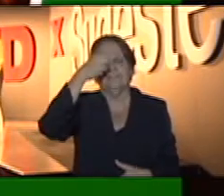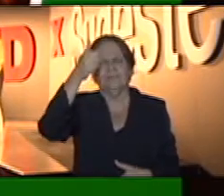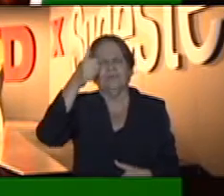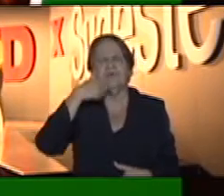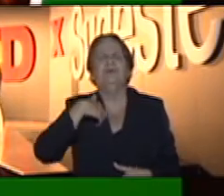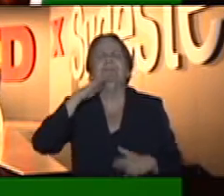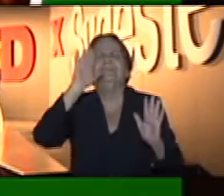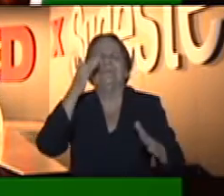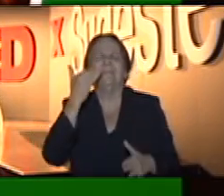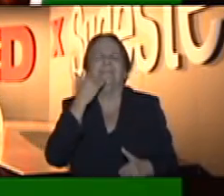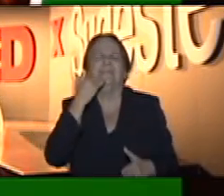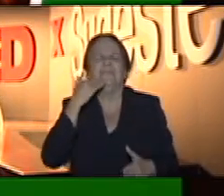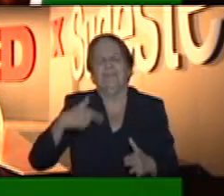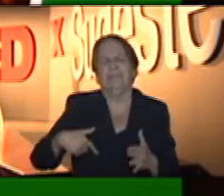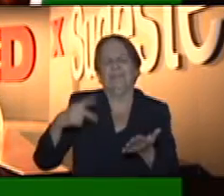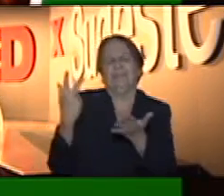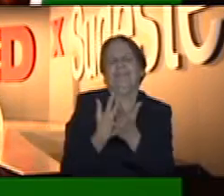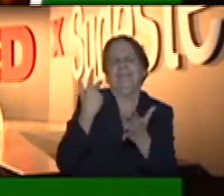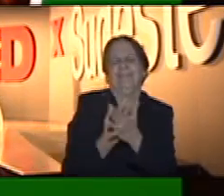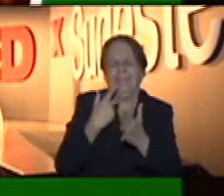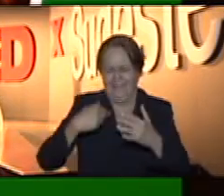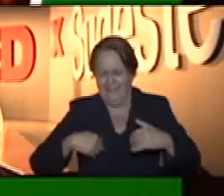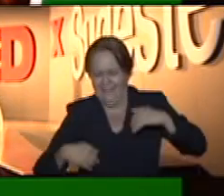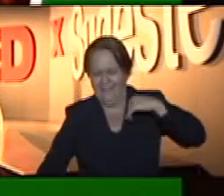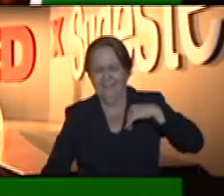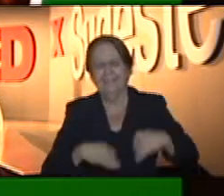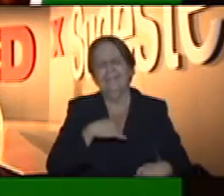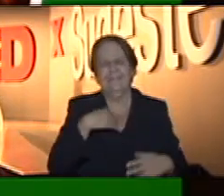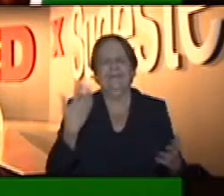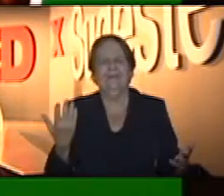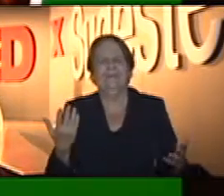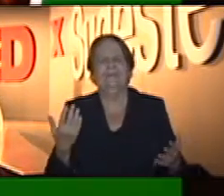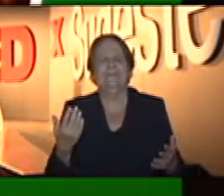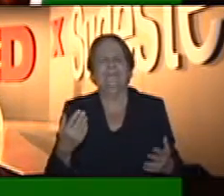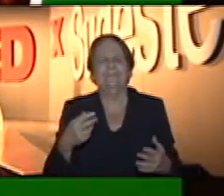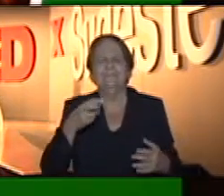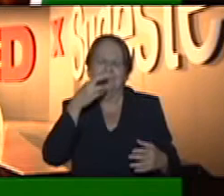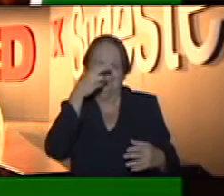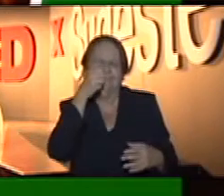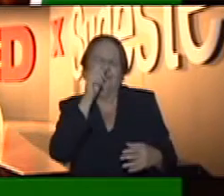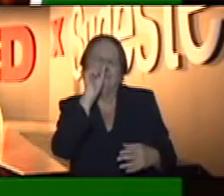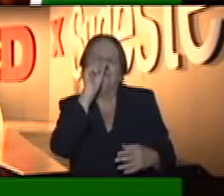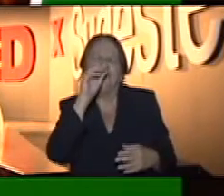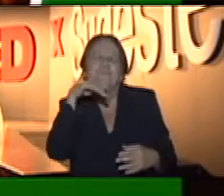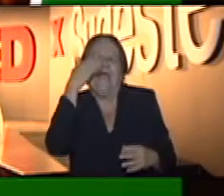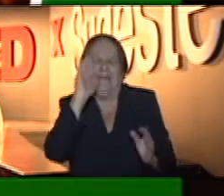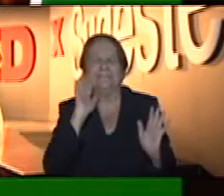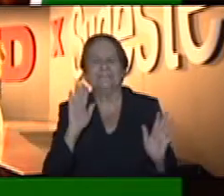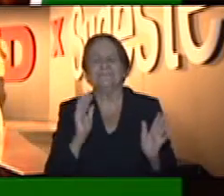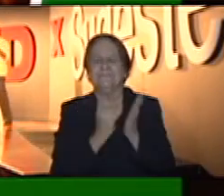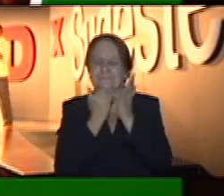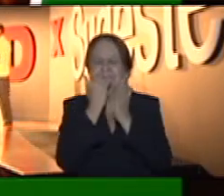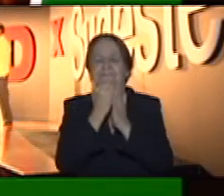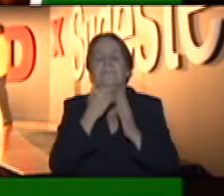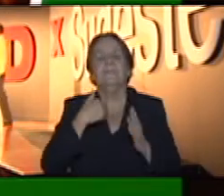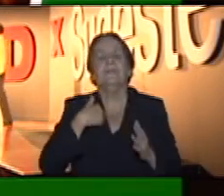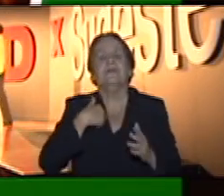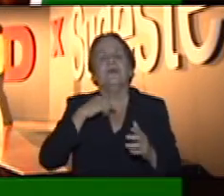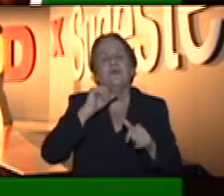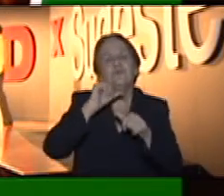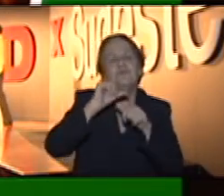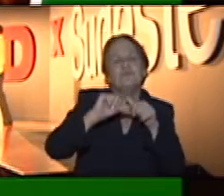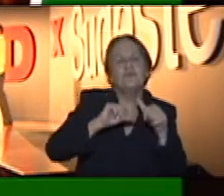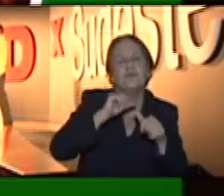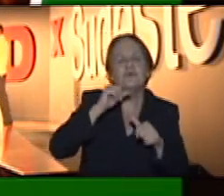os defeitos de fábricas começaram a surgir um pouquinho mais de 31 começaram a surgir aí eu troco um